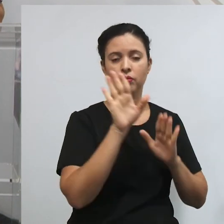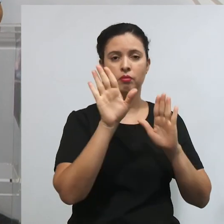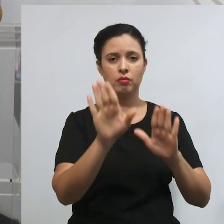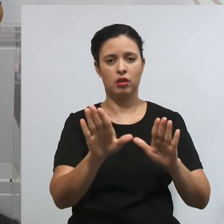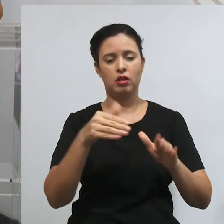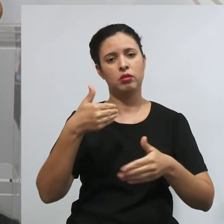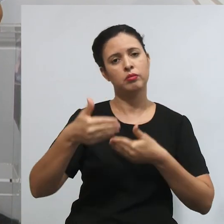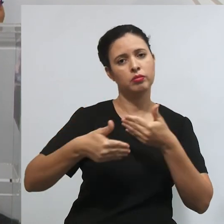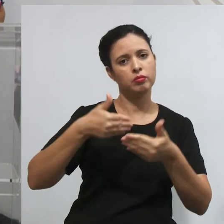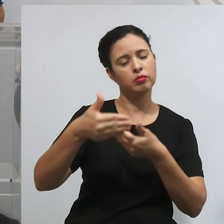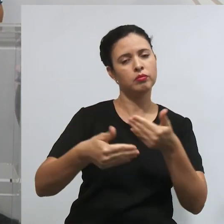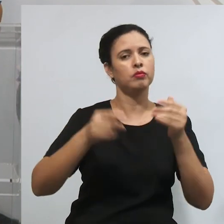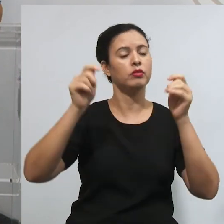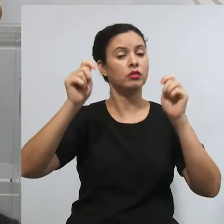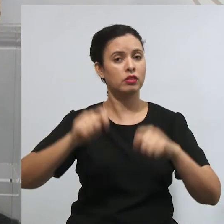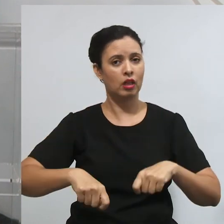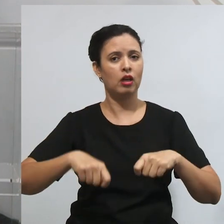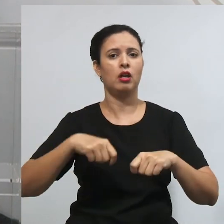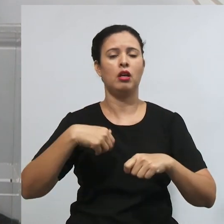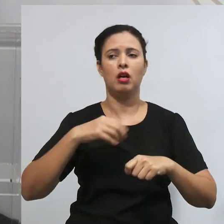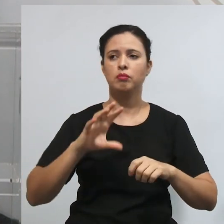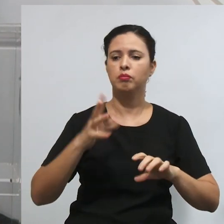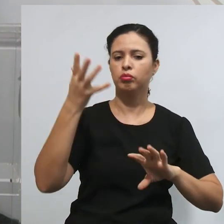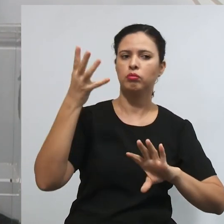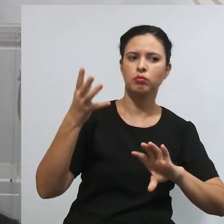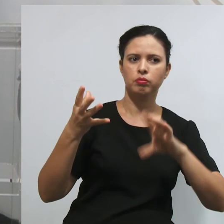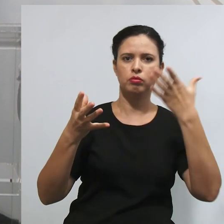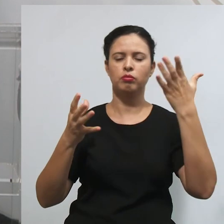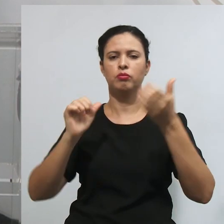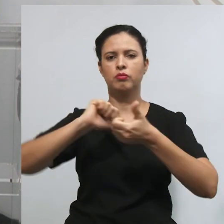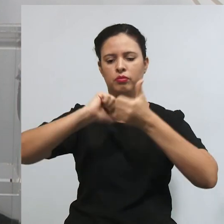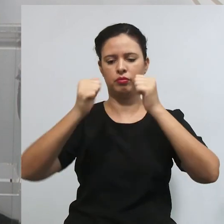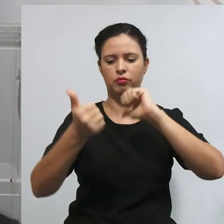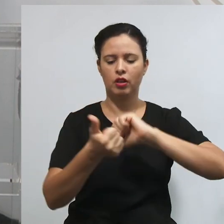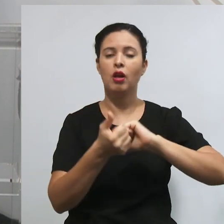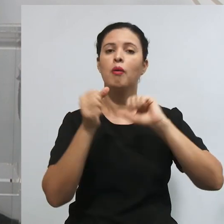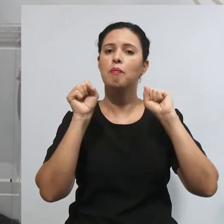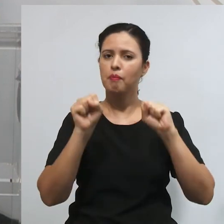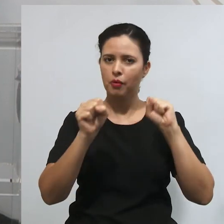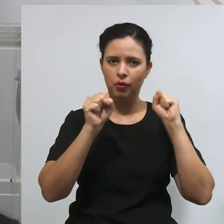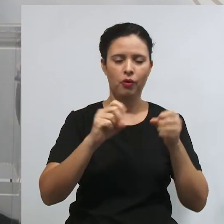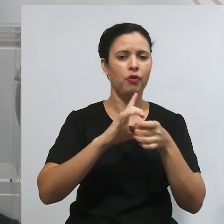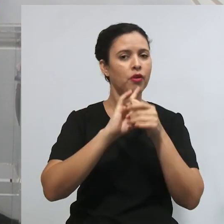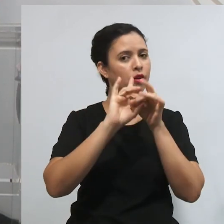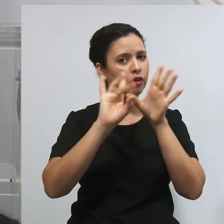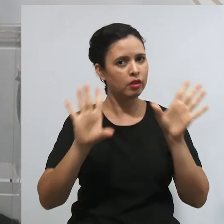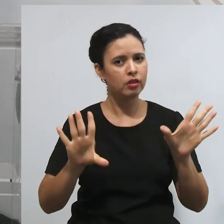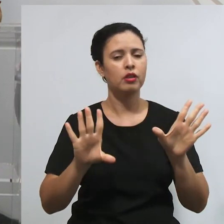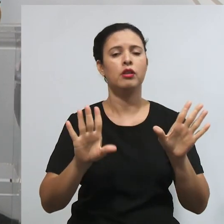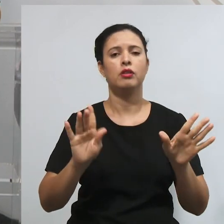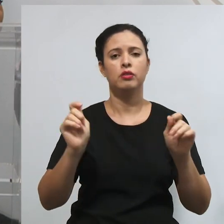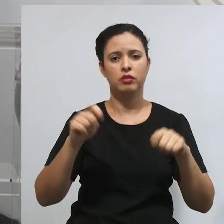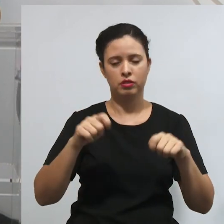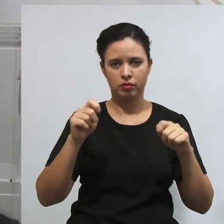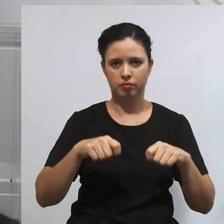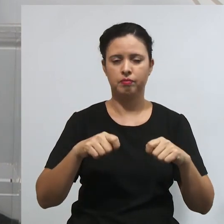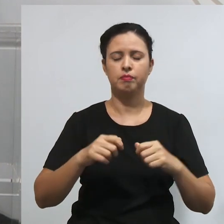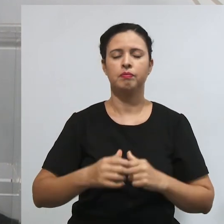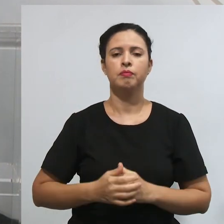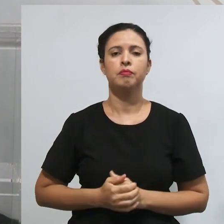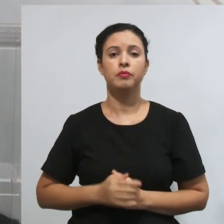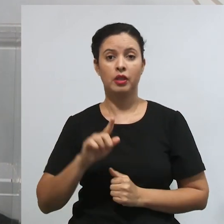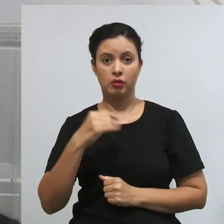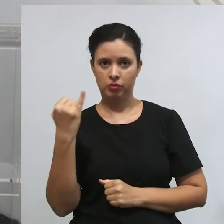no decorrer você pode ir adaptando, né? Fazendo essa adaptação por meio da flexibilidade.